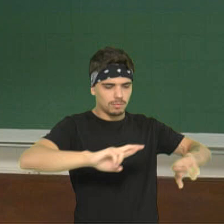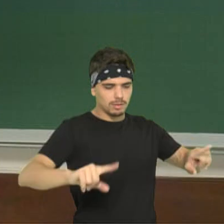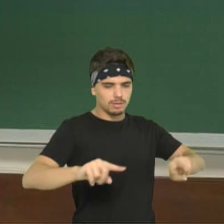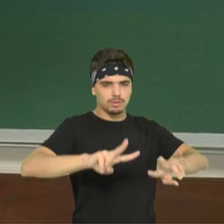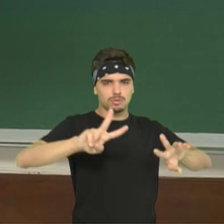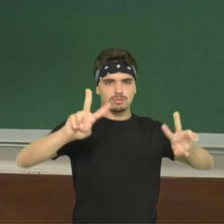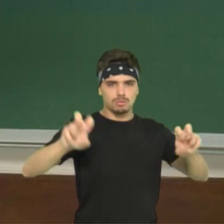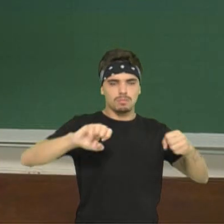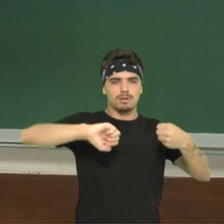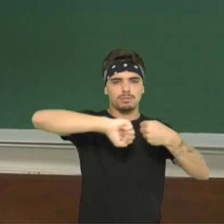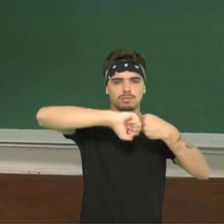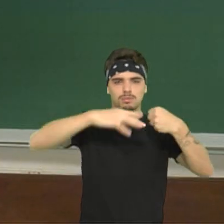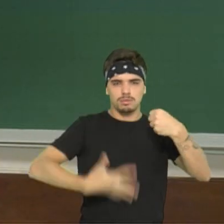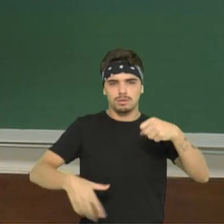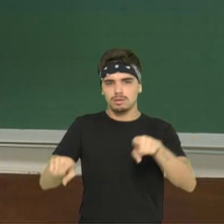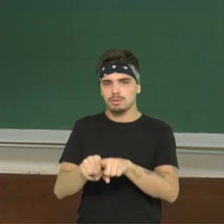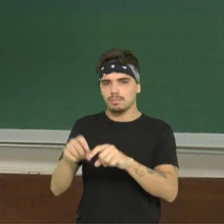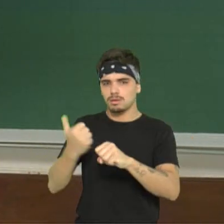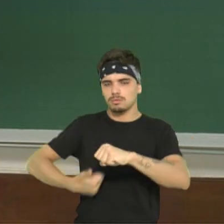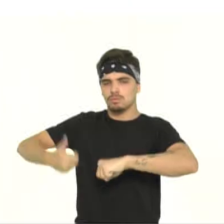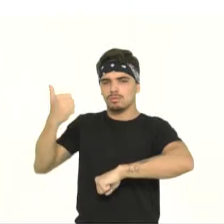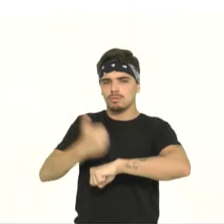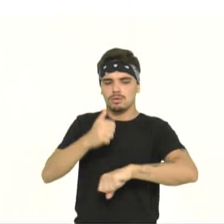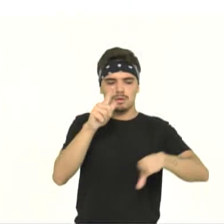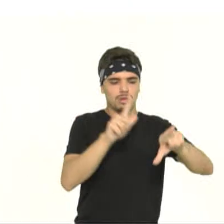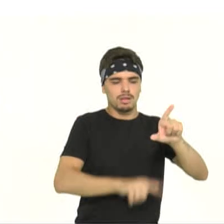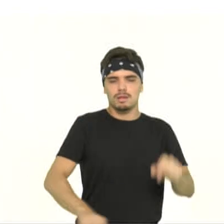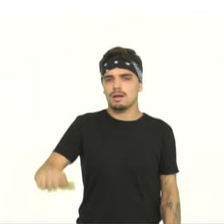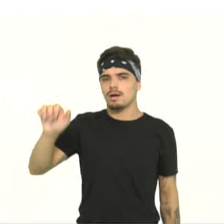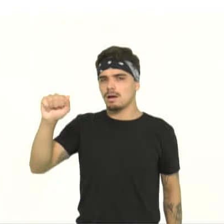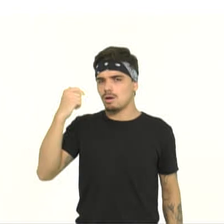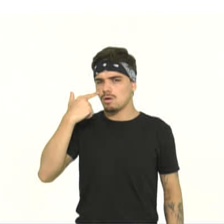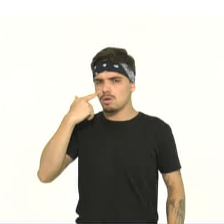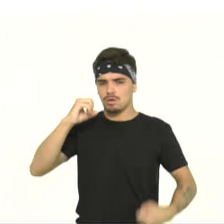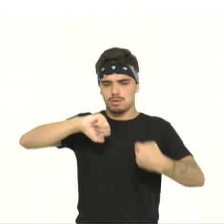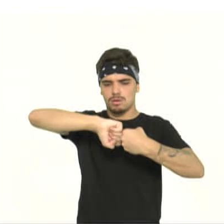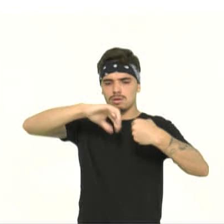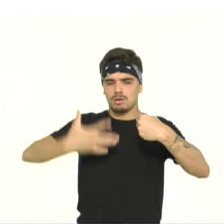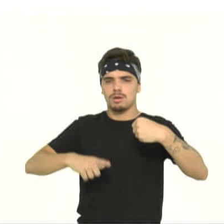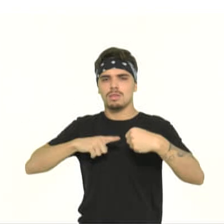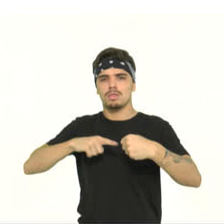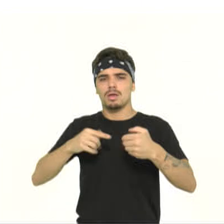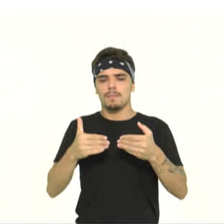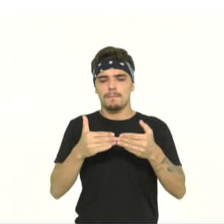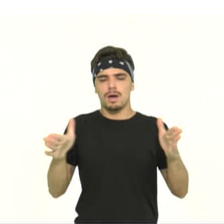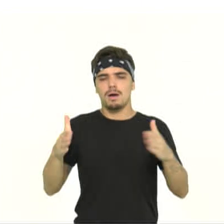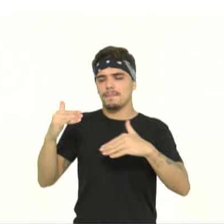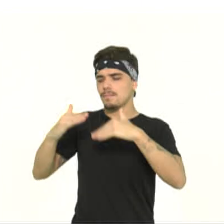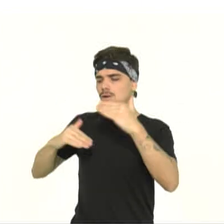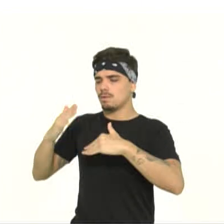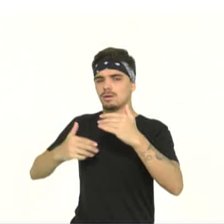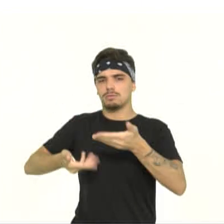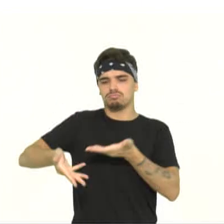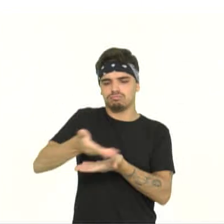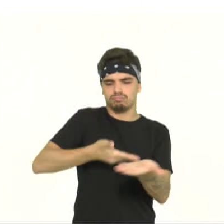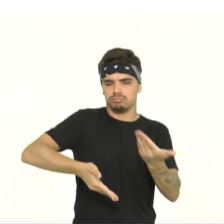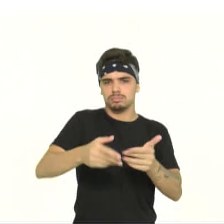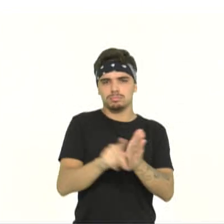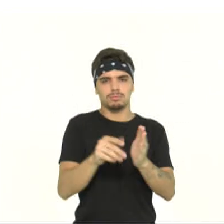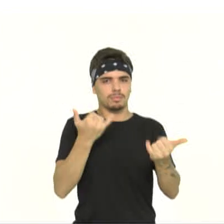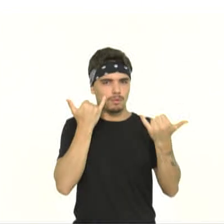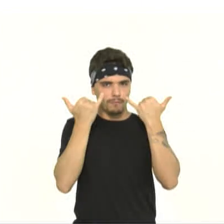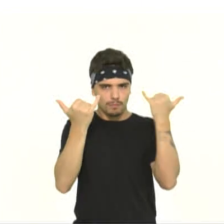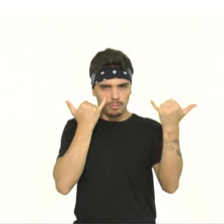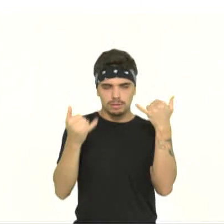democracia e totalitarismo. Alternativa A democracia pressupõe a abertura à livre produção e circulação de